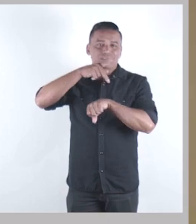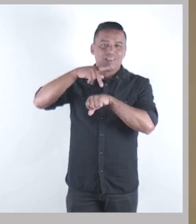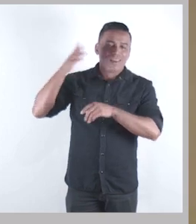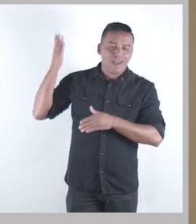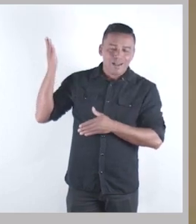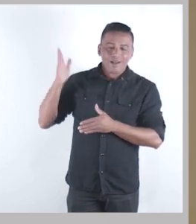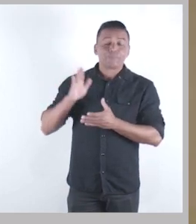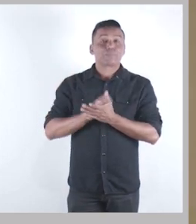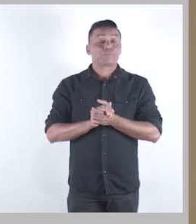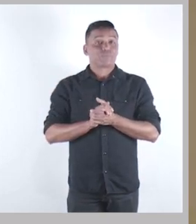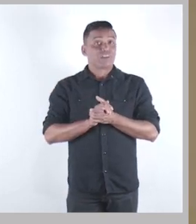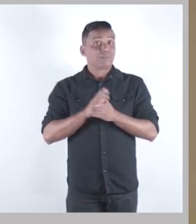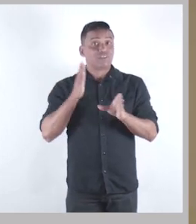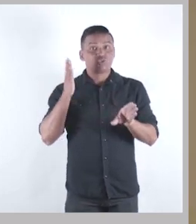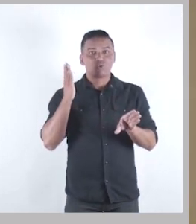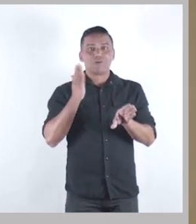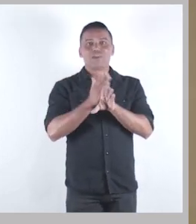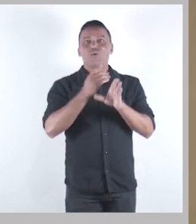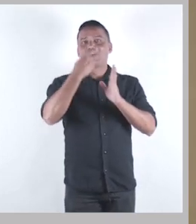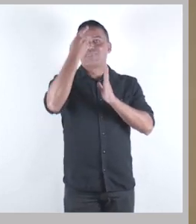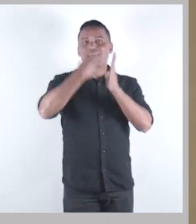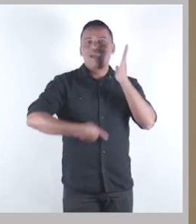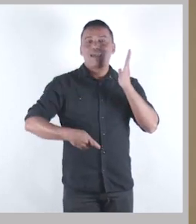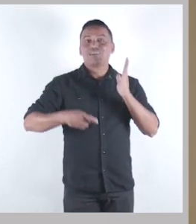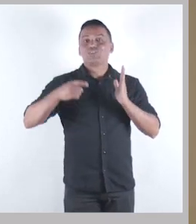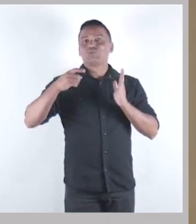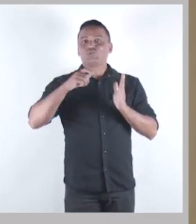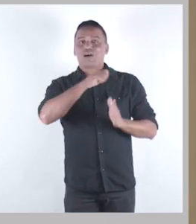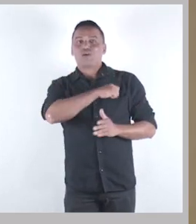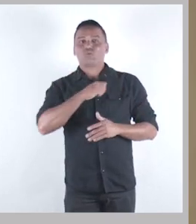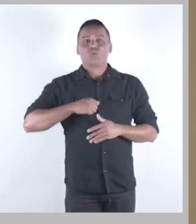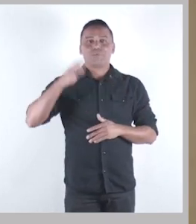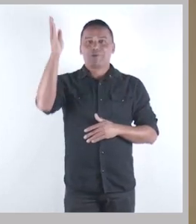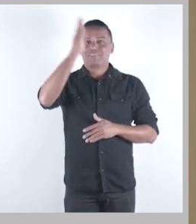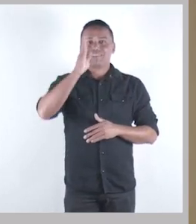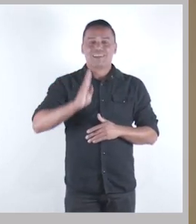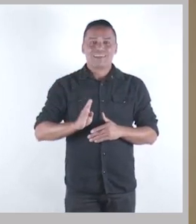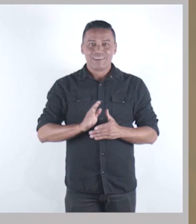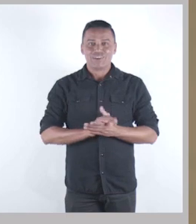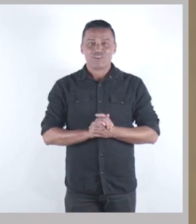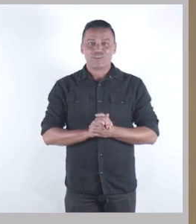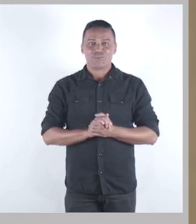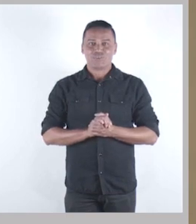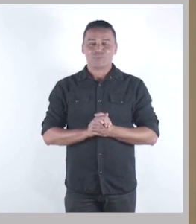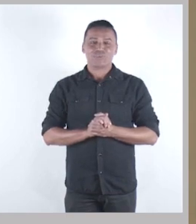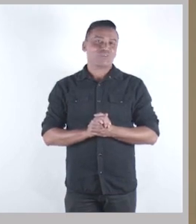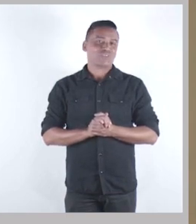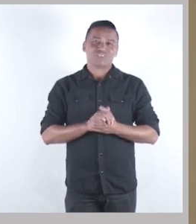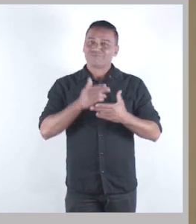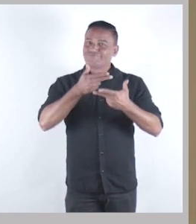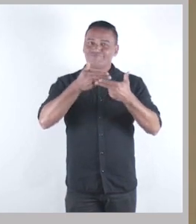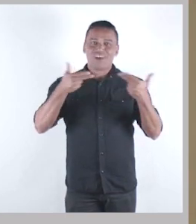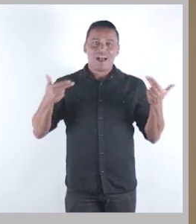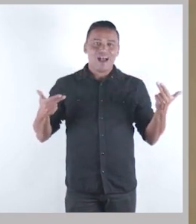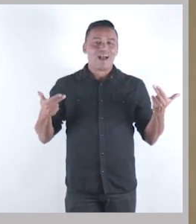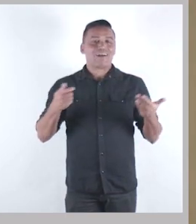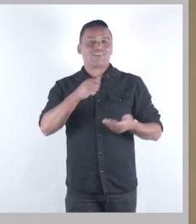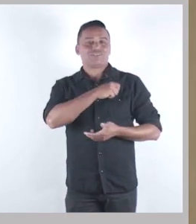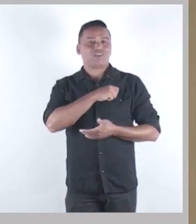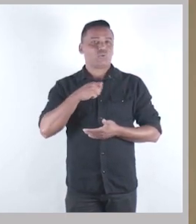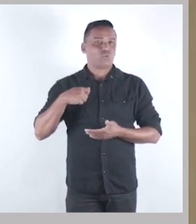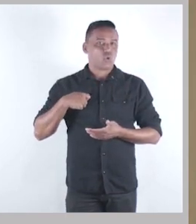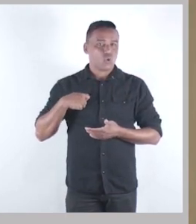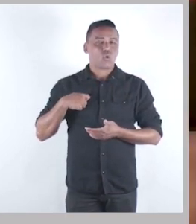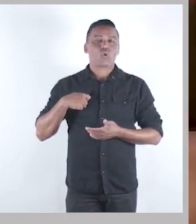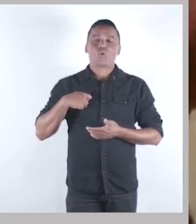também um brasileiro, que é do grupo dos Donaldos, Zé não sei